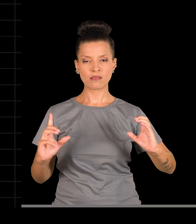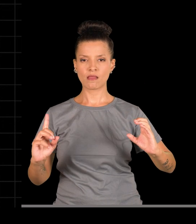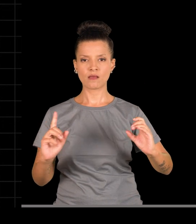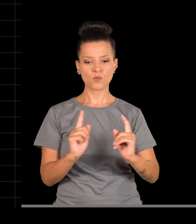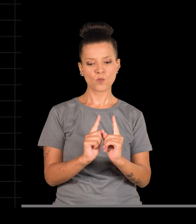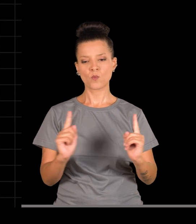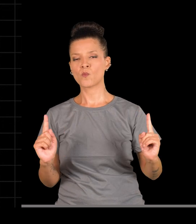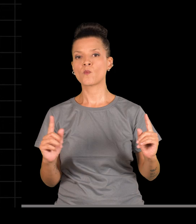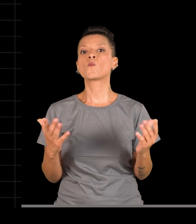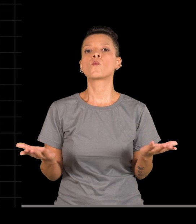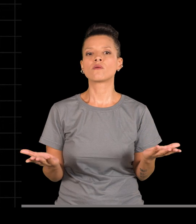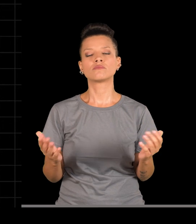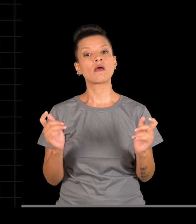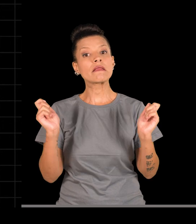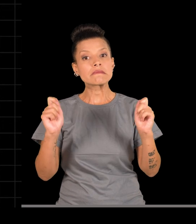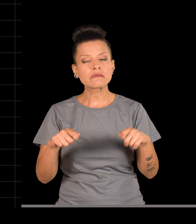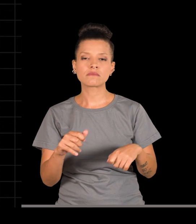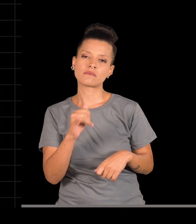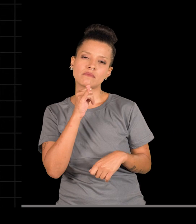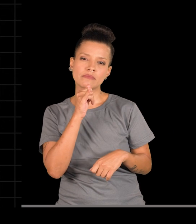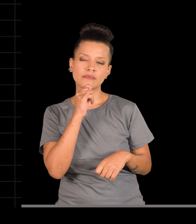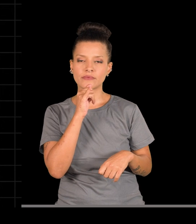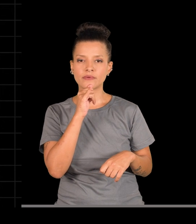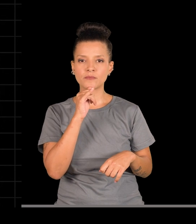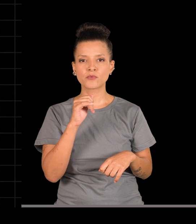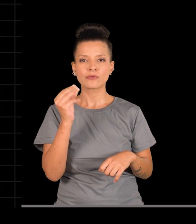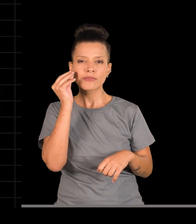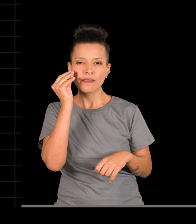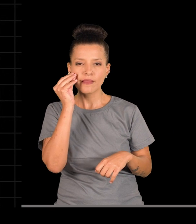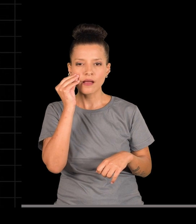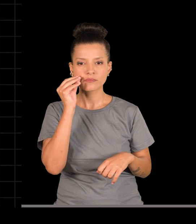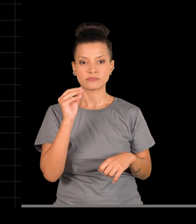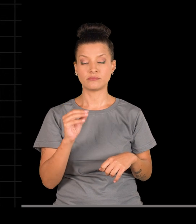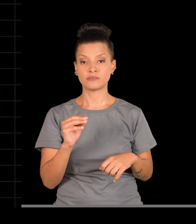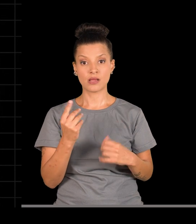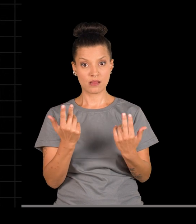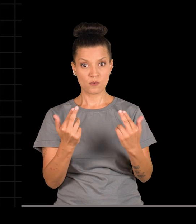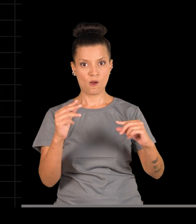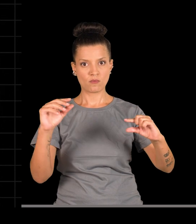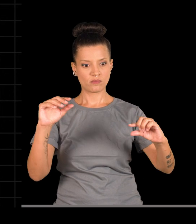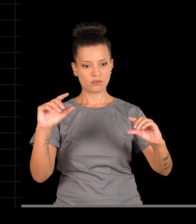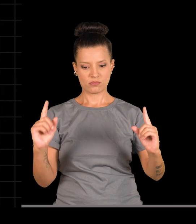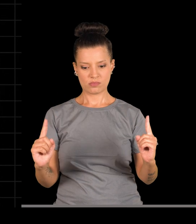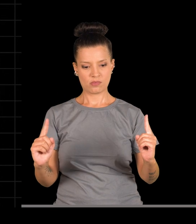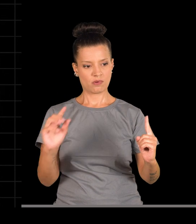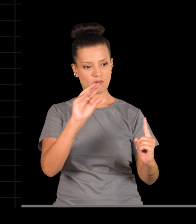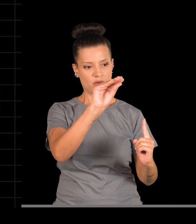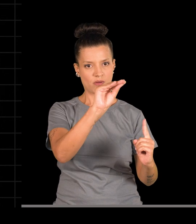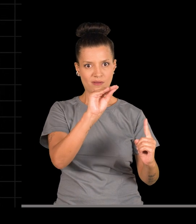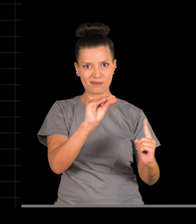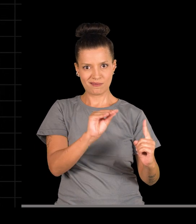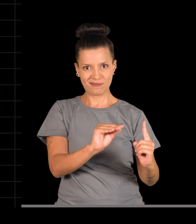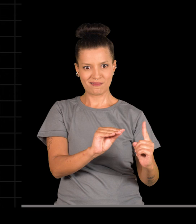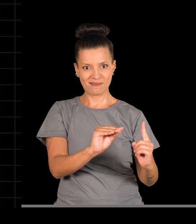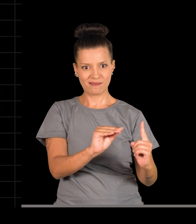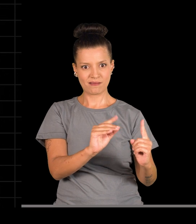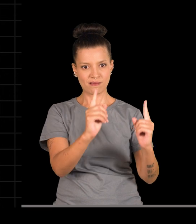desse segmento de reta aqui embaixo? Ora, a gente pode muito bem tentar transportar esse segmento AB aqui para